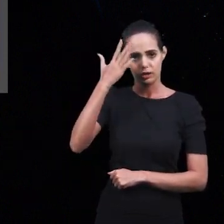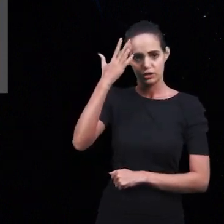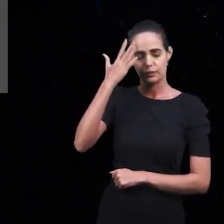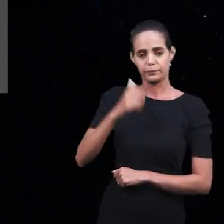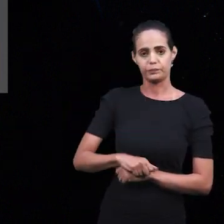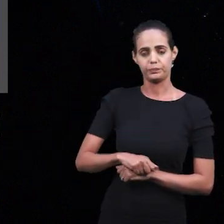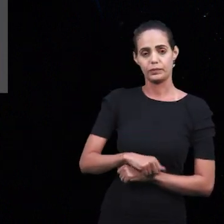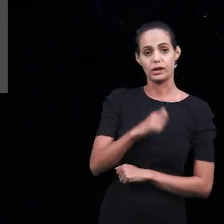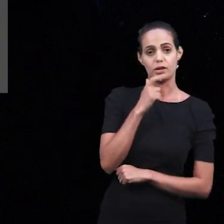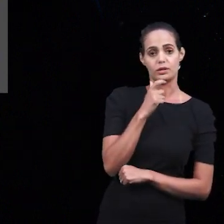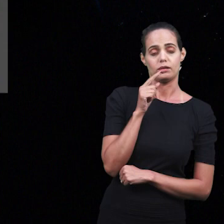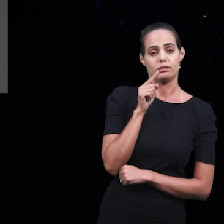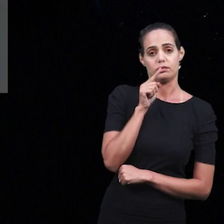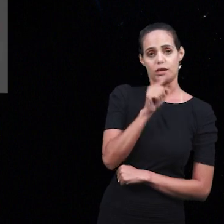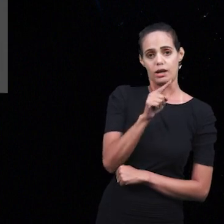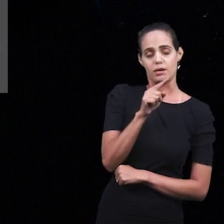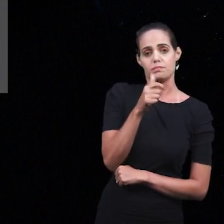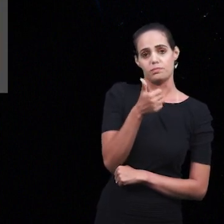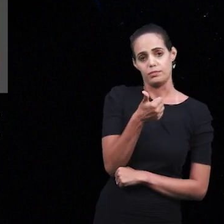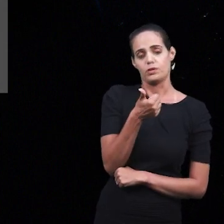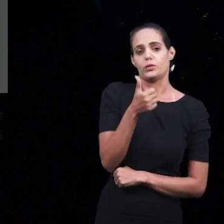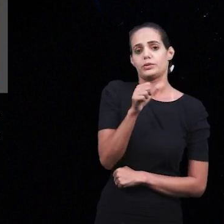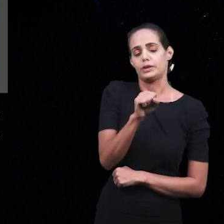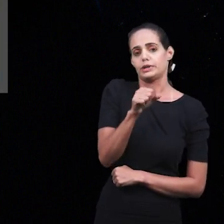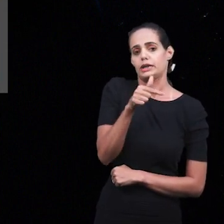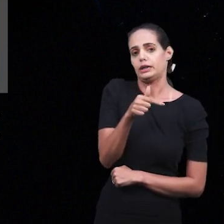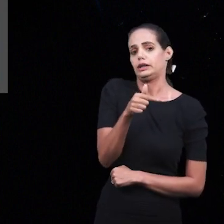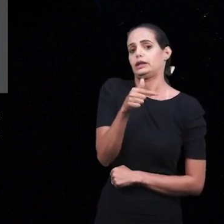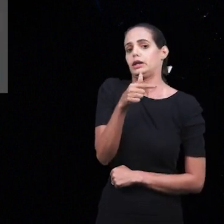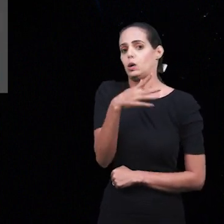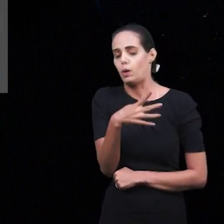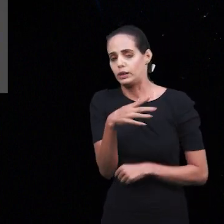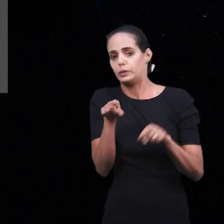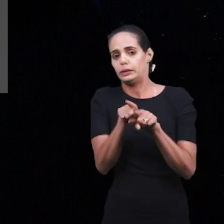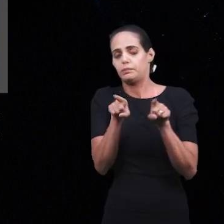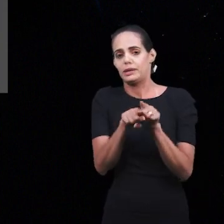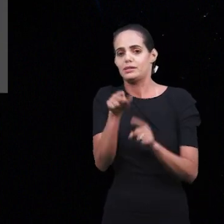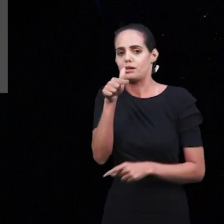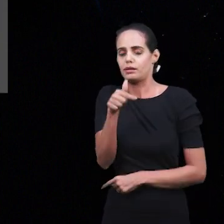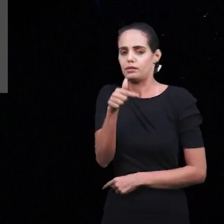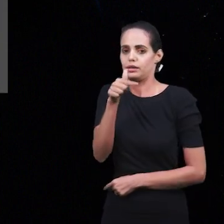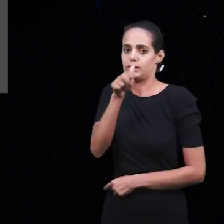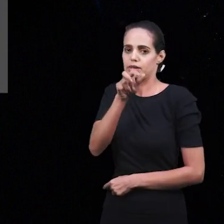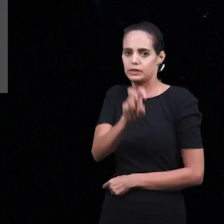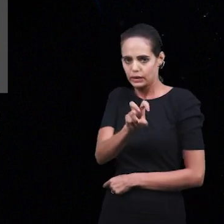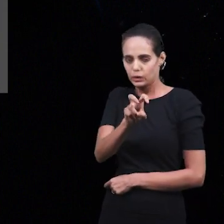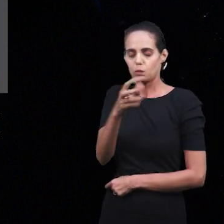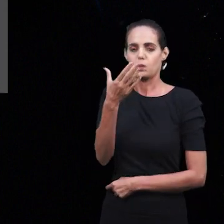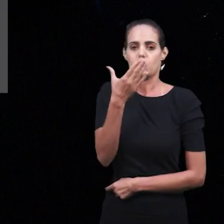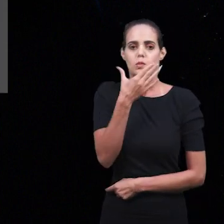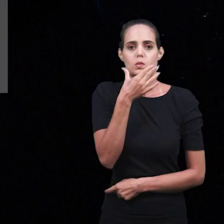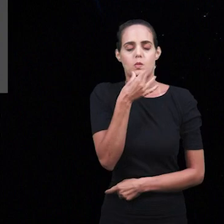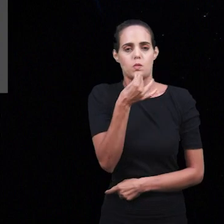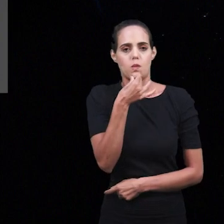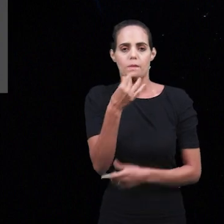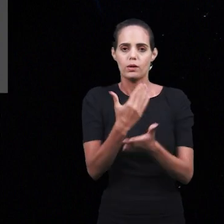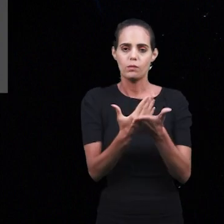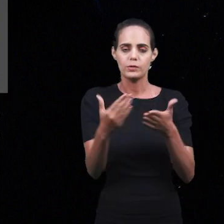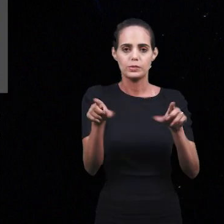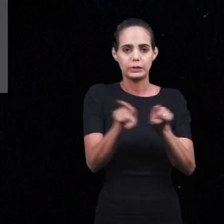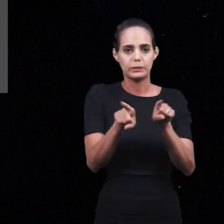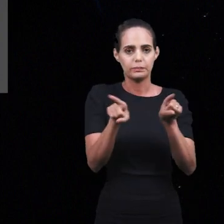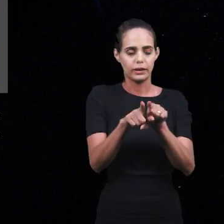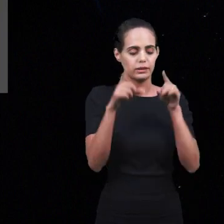em 1874 e 1875, Henry colaborou como introdutor nas